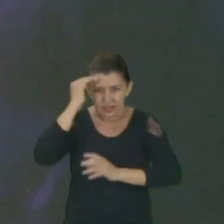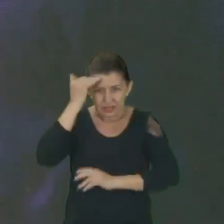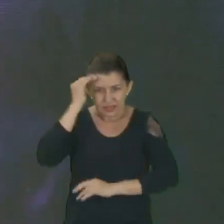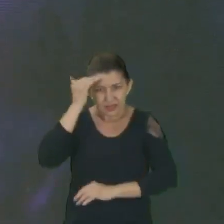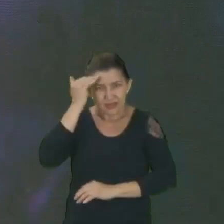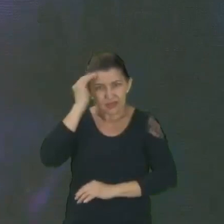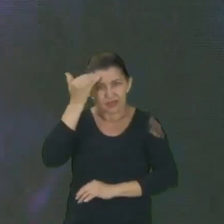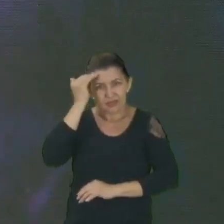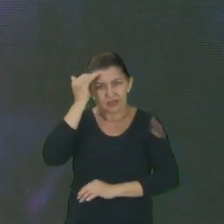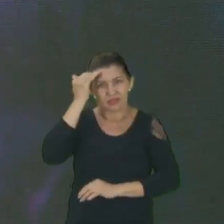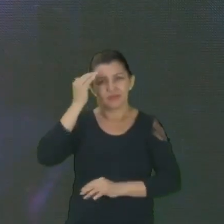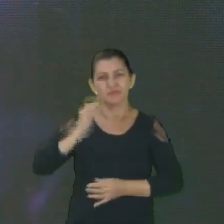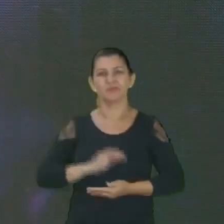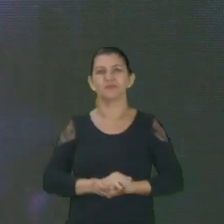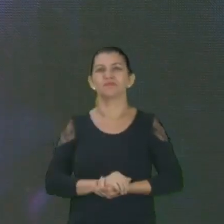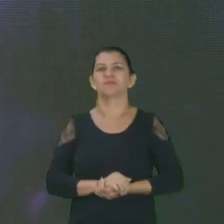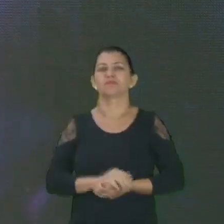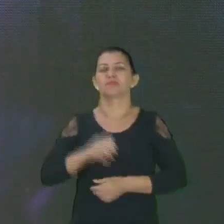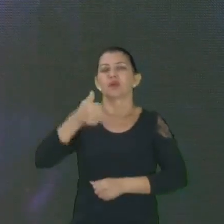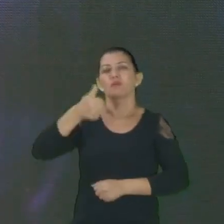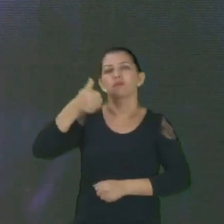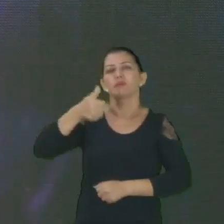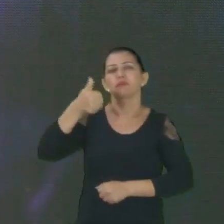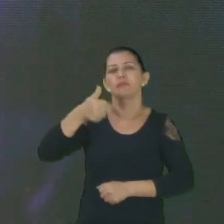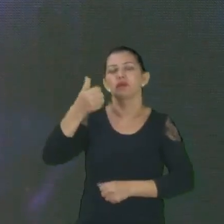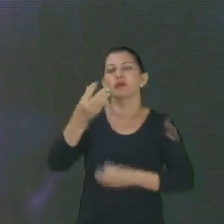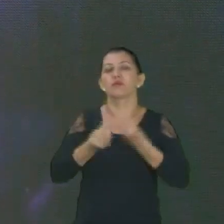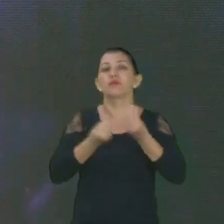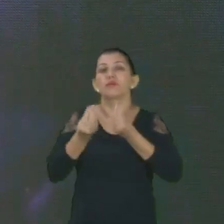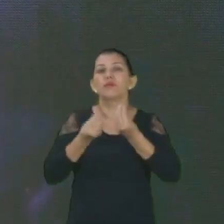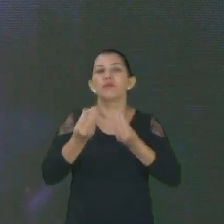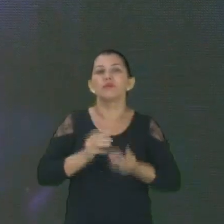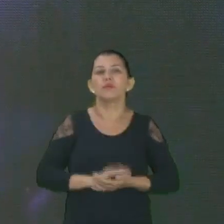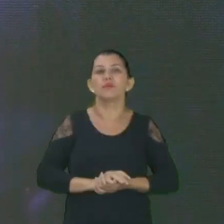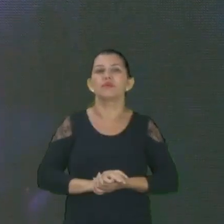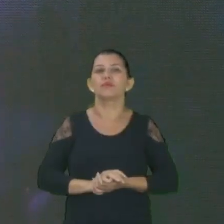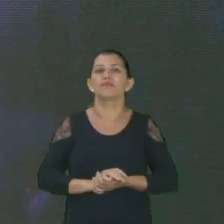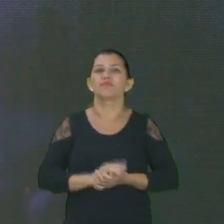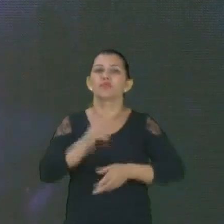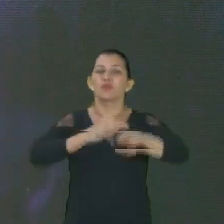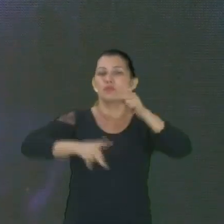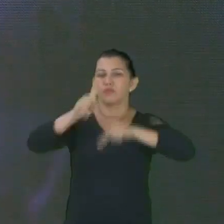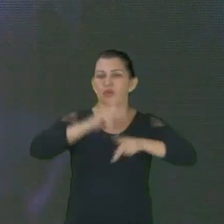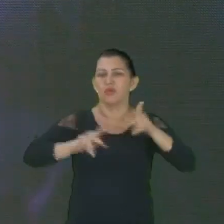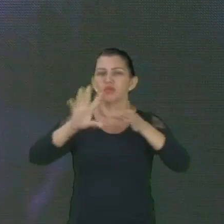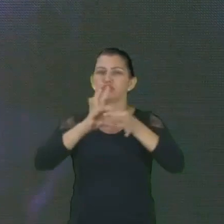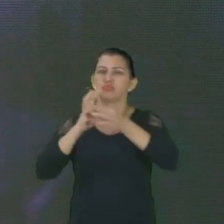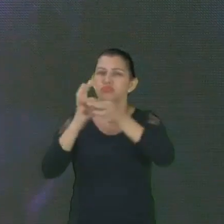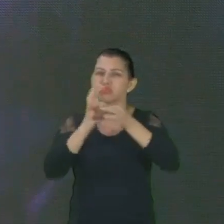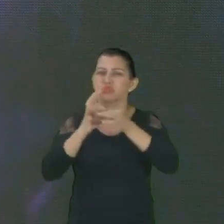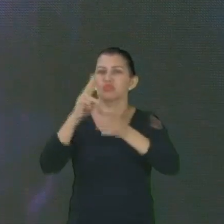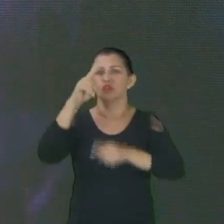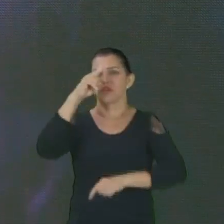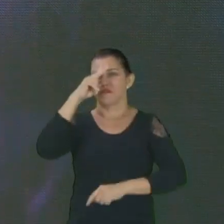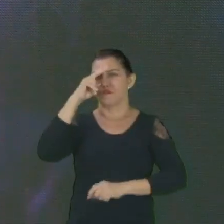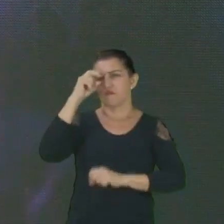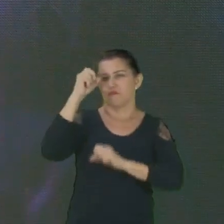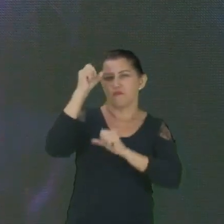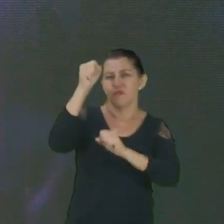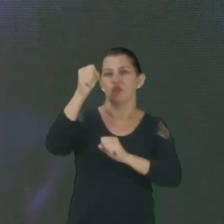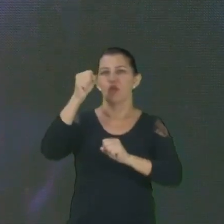amém. Então, em primeiro lugar, como ser uma igreja unida, forte,